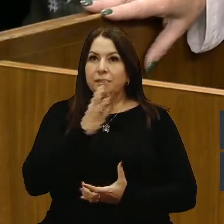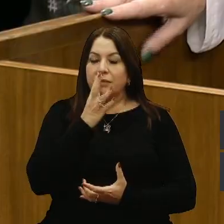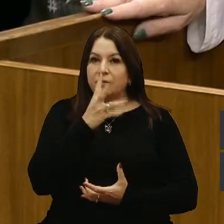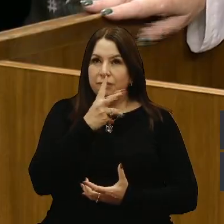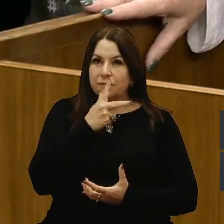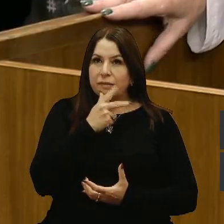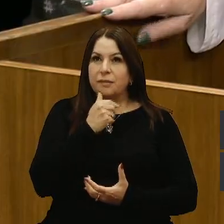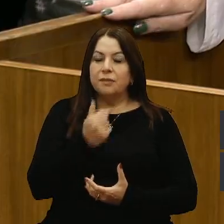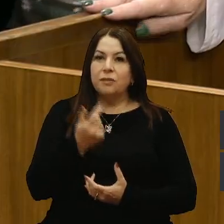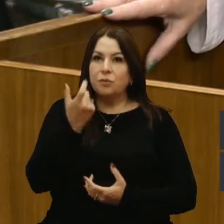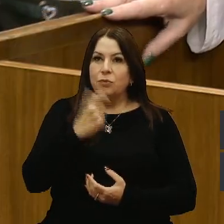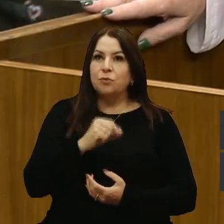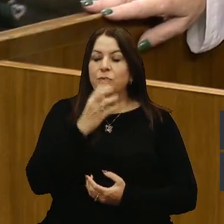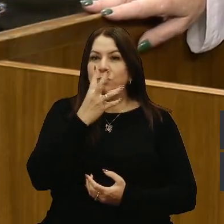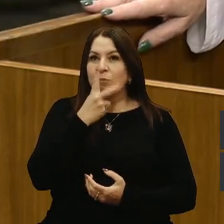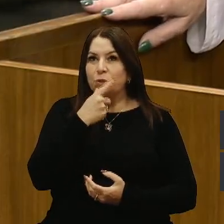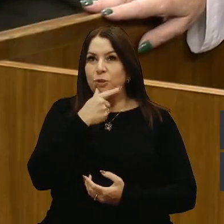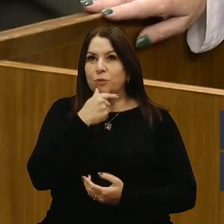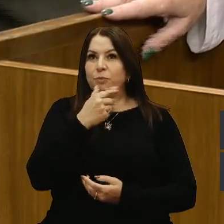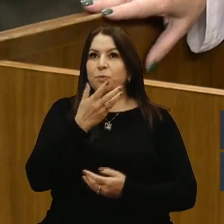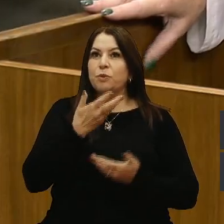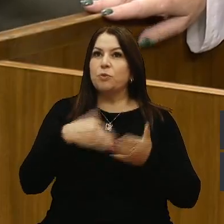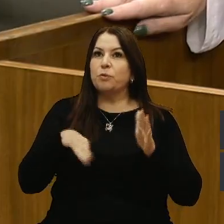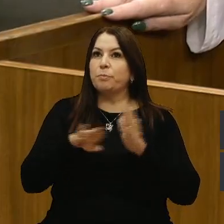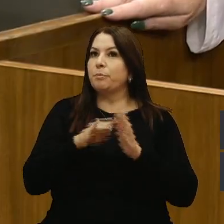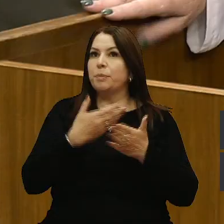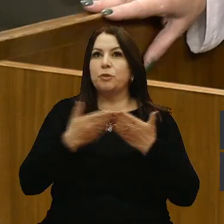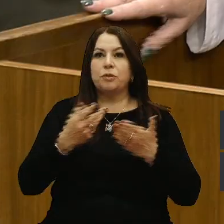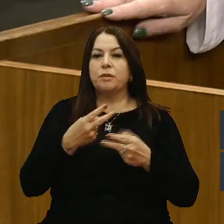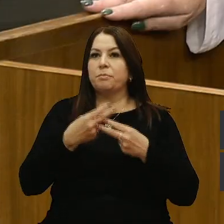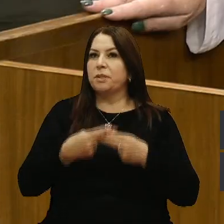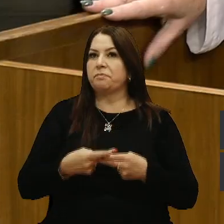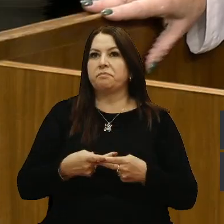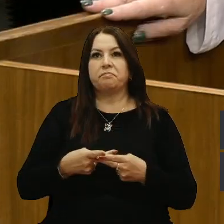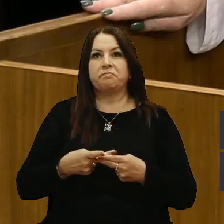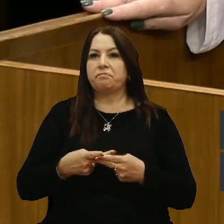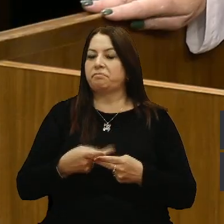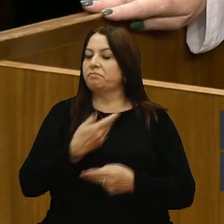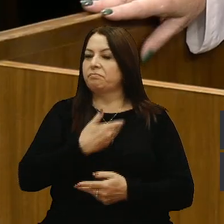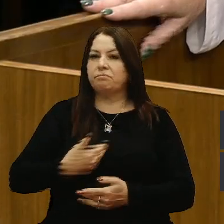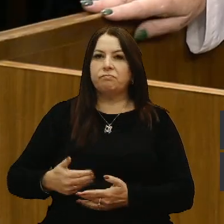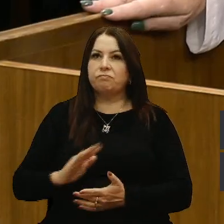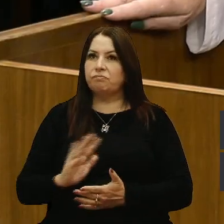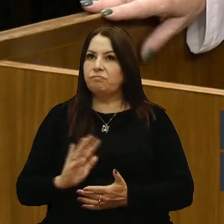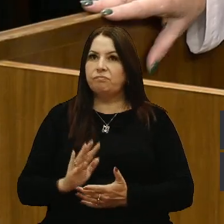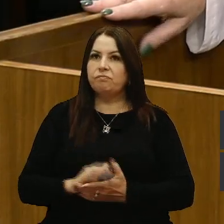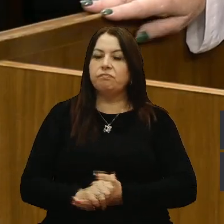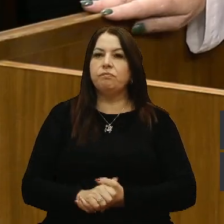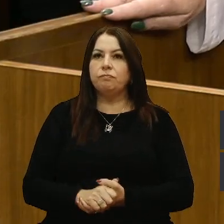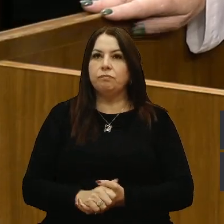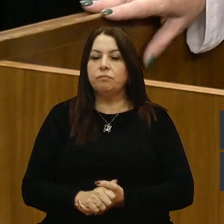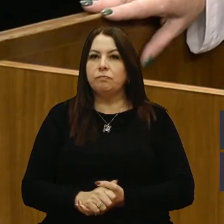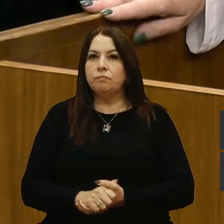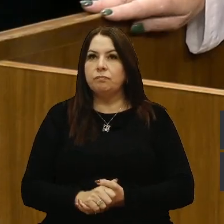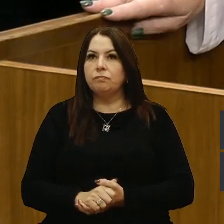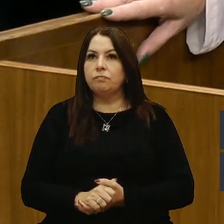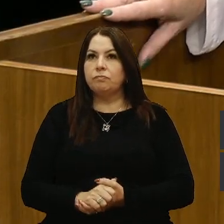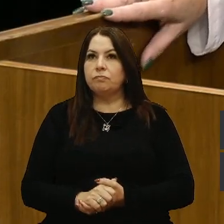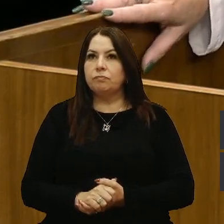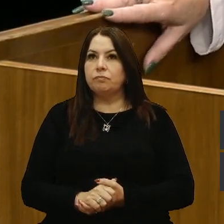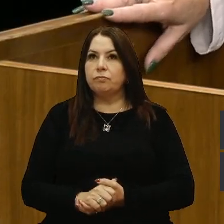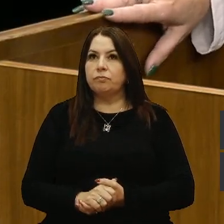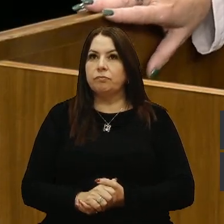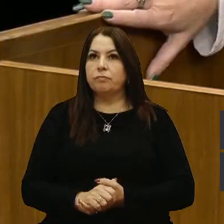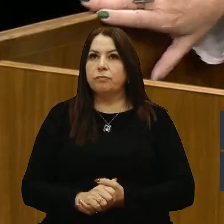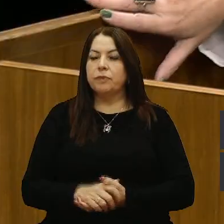Demorou, eu acho que demorou até, mas hoje eu perdi a paciência com esse governo. Olha,